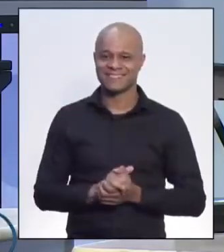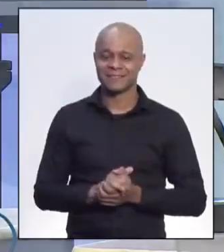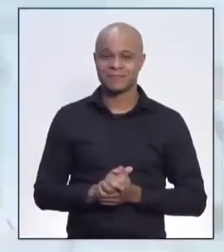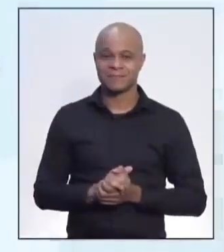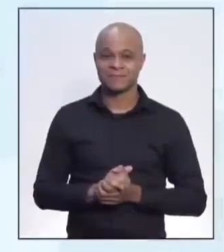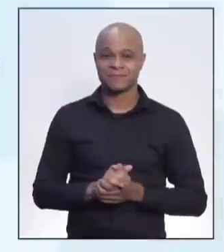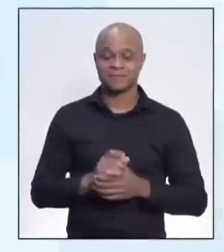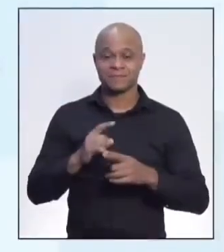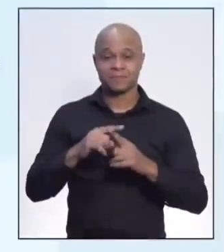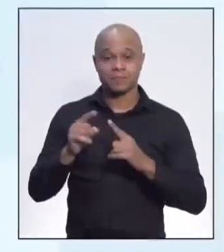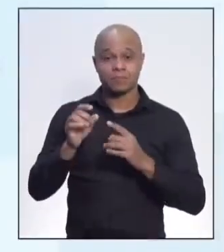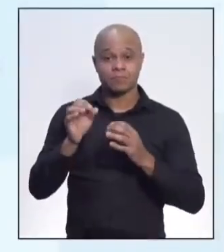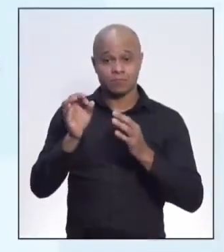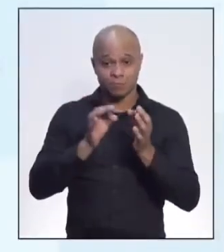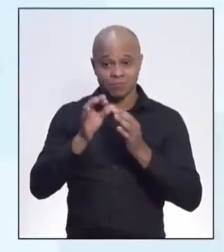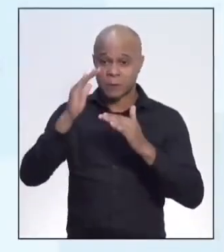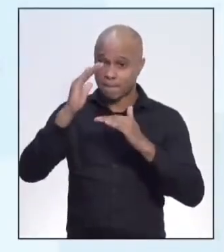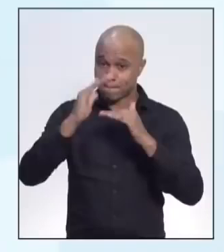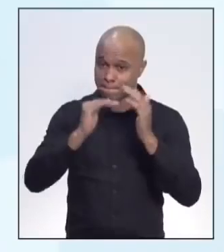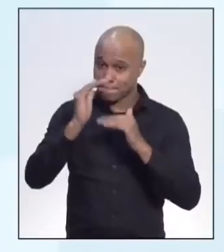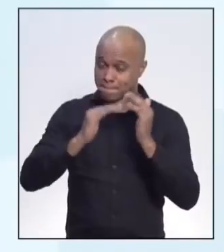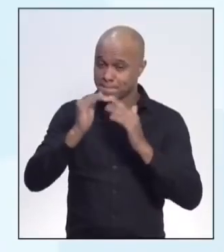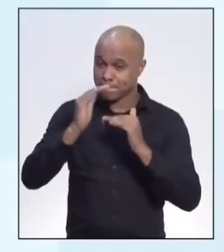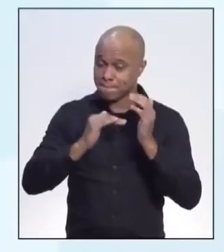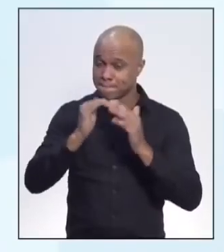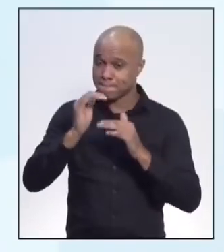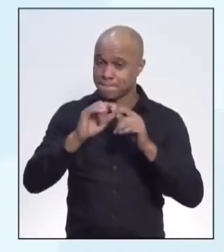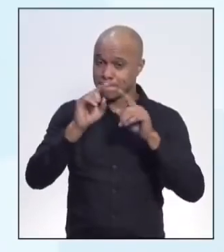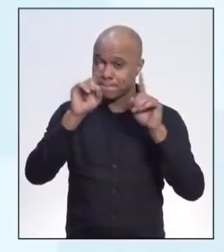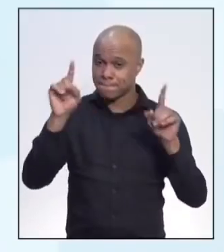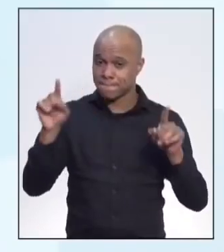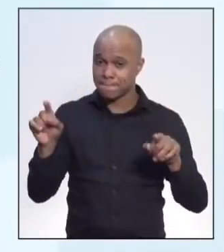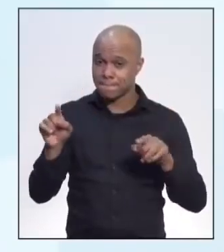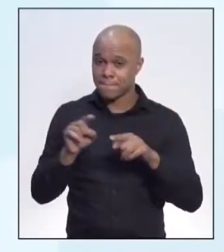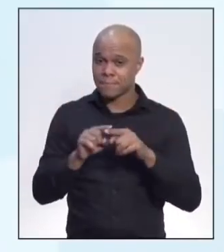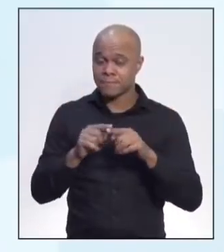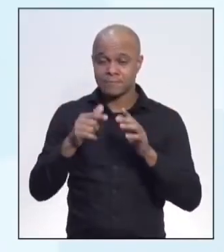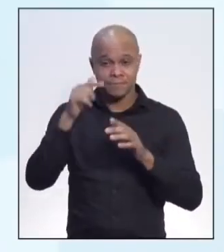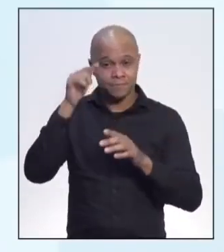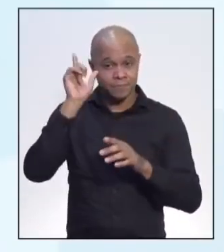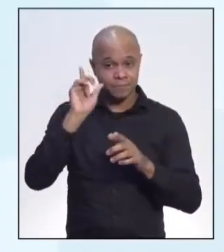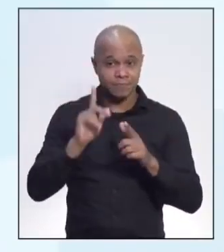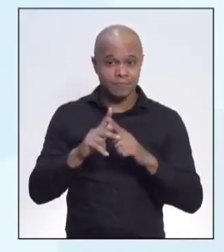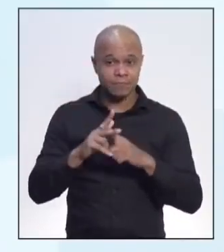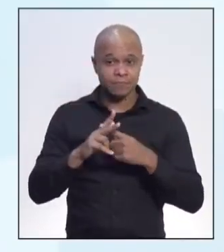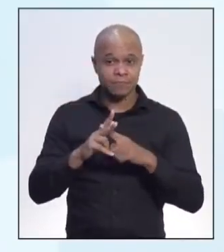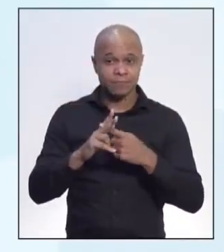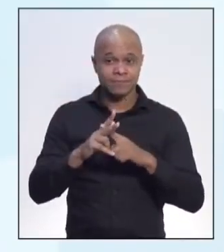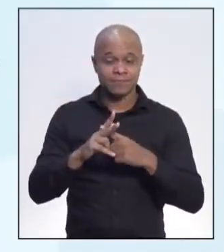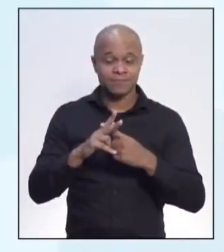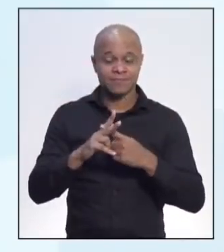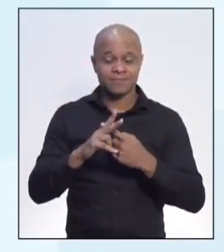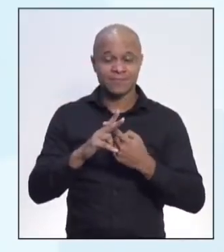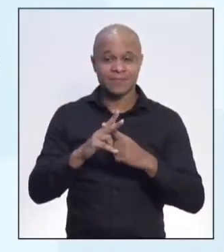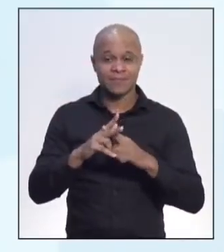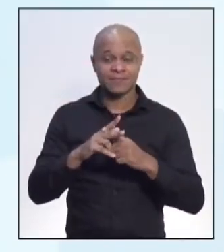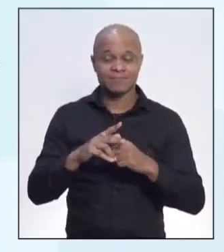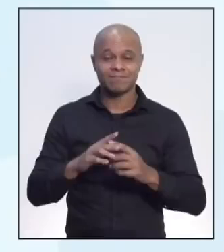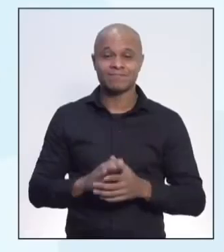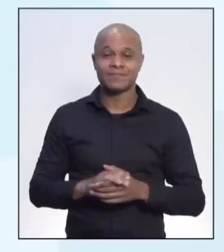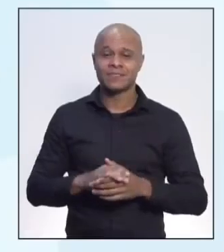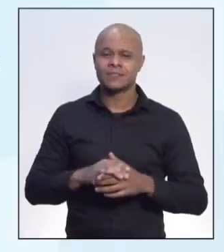fazer a construção depois aqui na lousa. Então, ontem nós corrigimos, ou resolvemos,